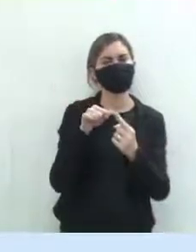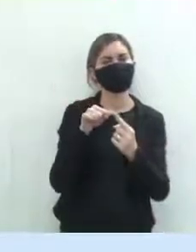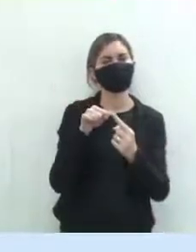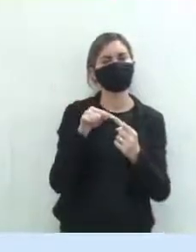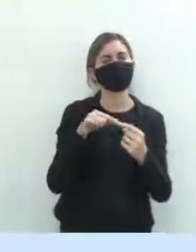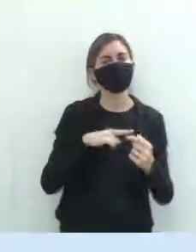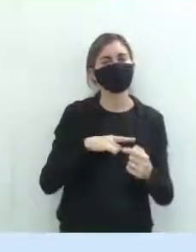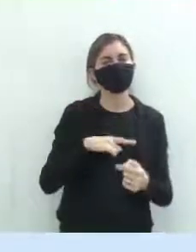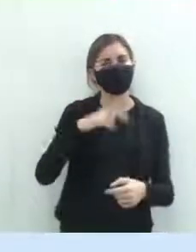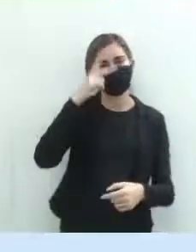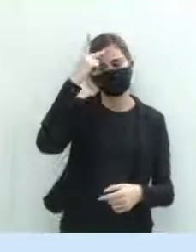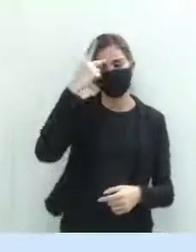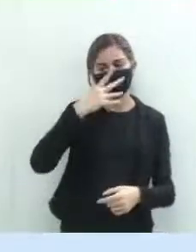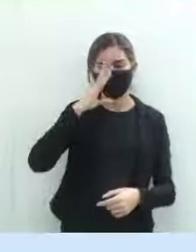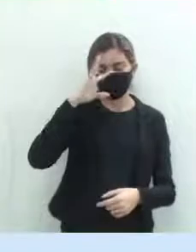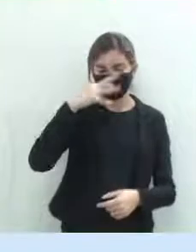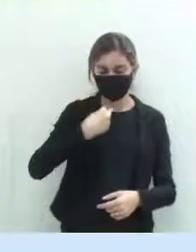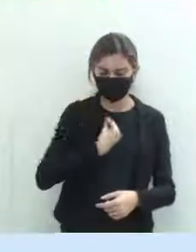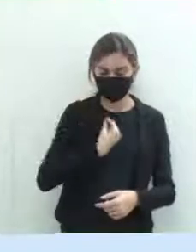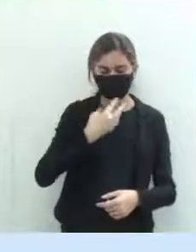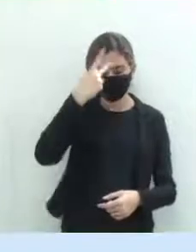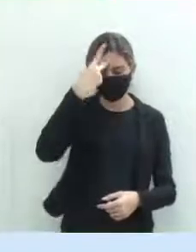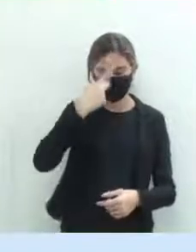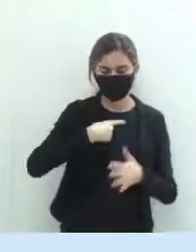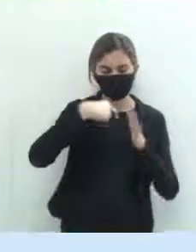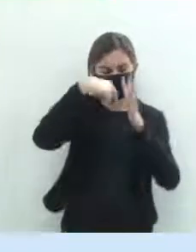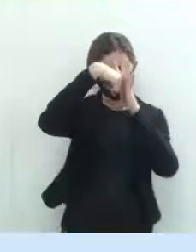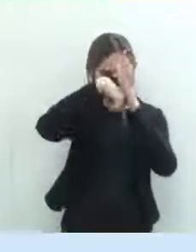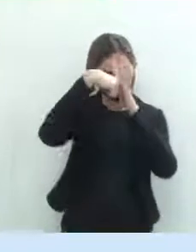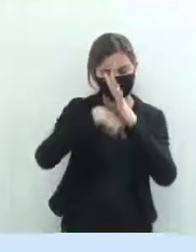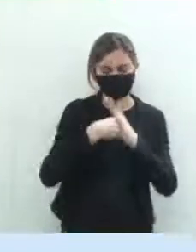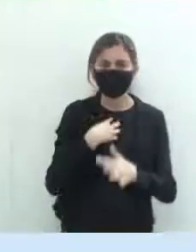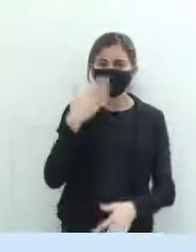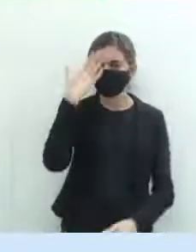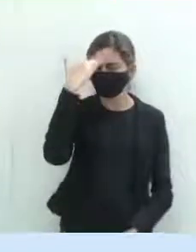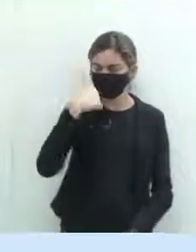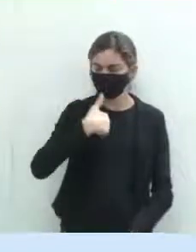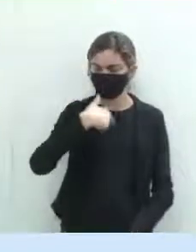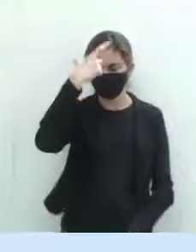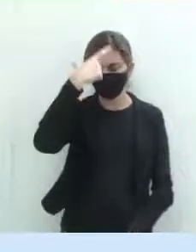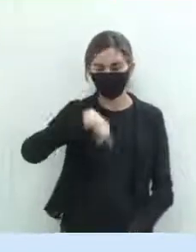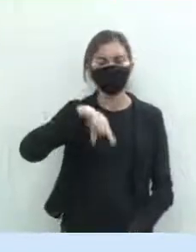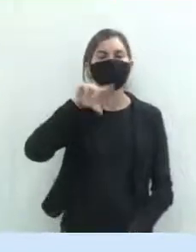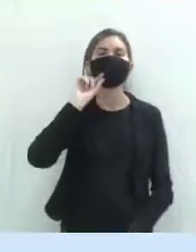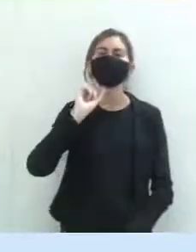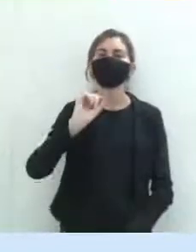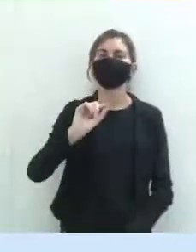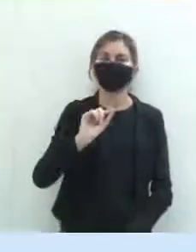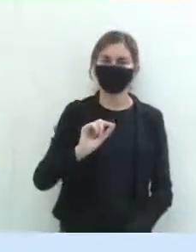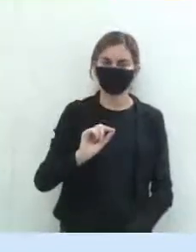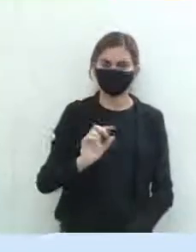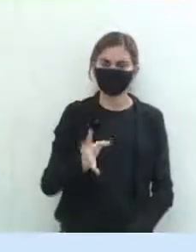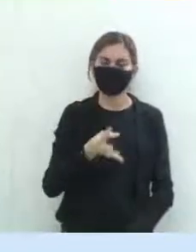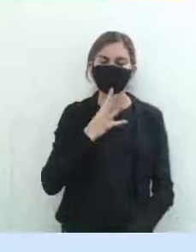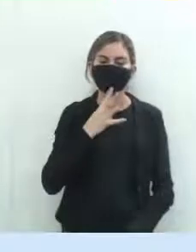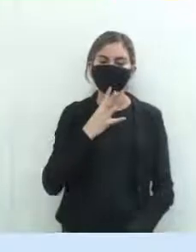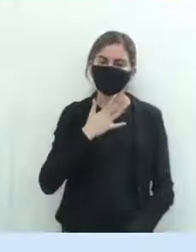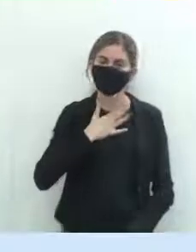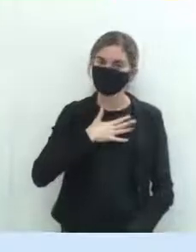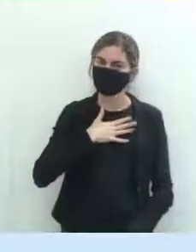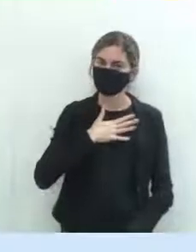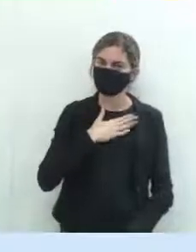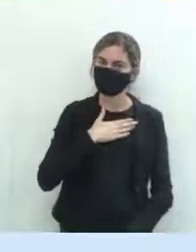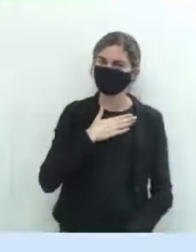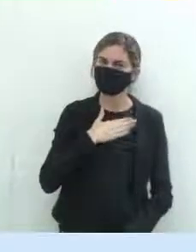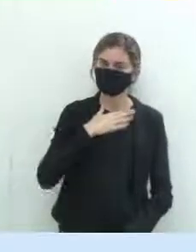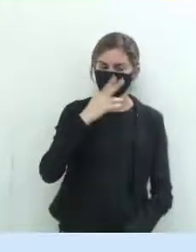do autoconhecimento. Você precisa saber quem você é, você precisa se autoconhecer,